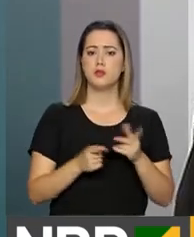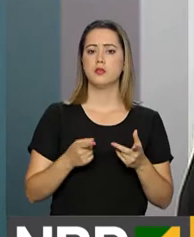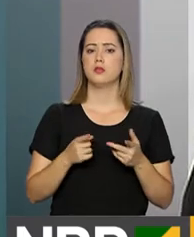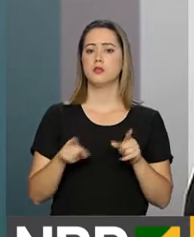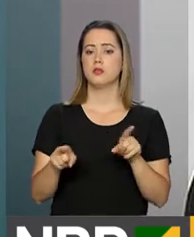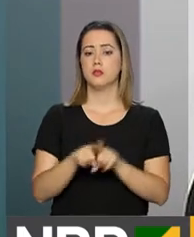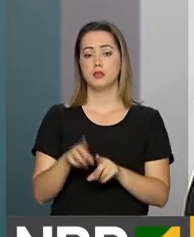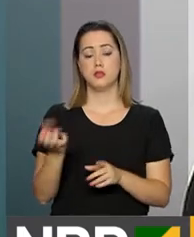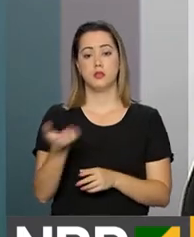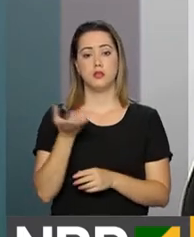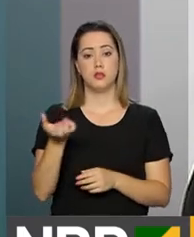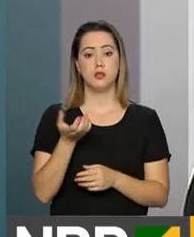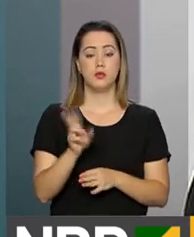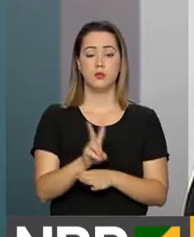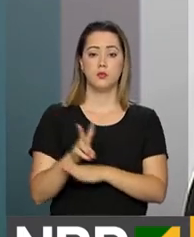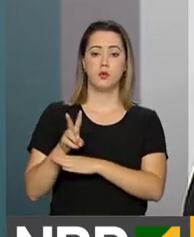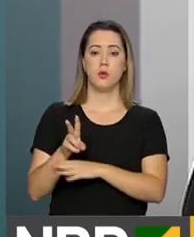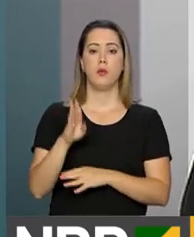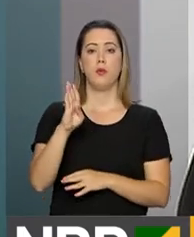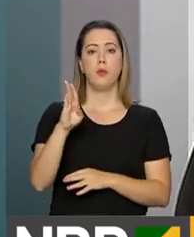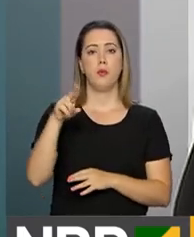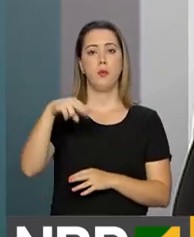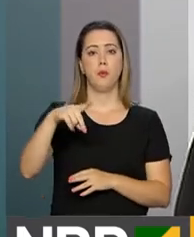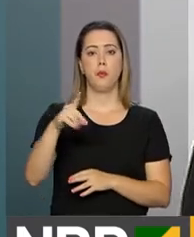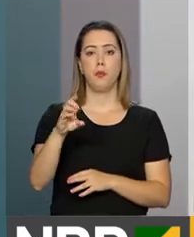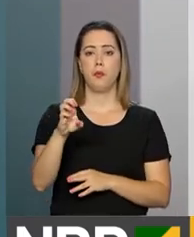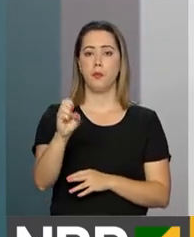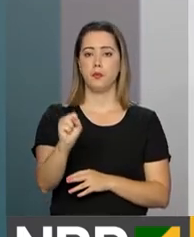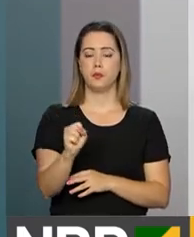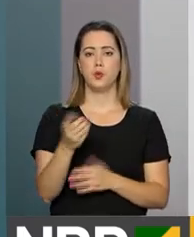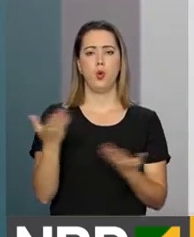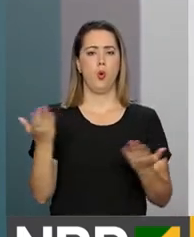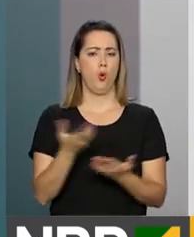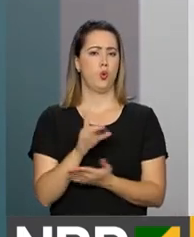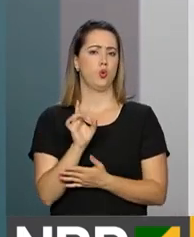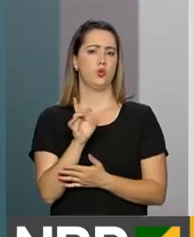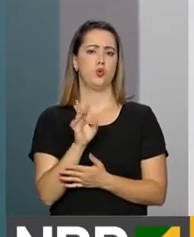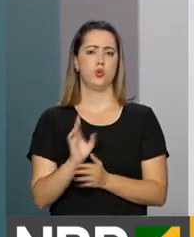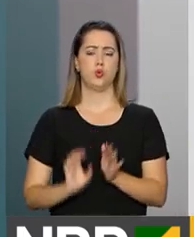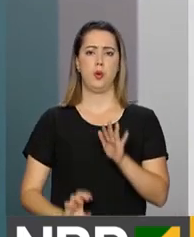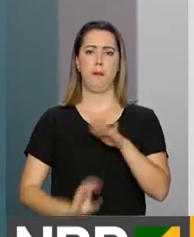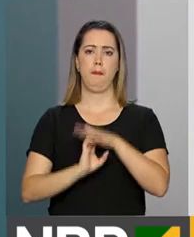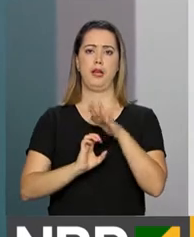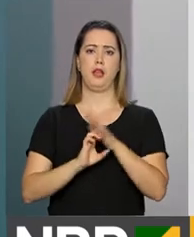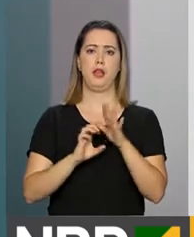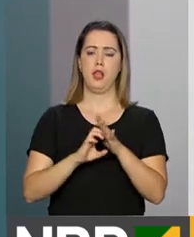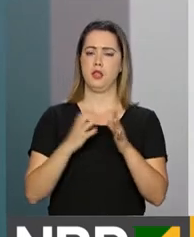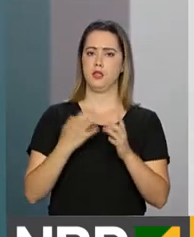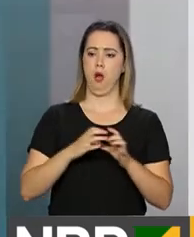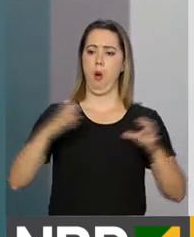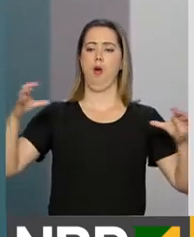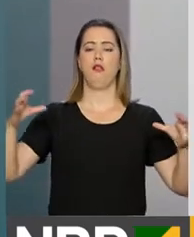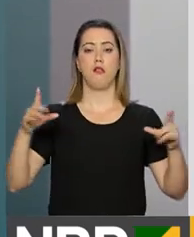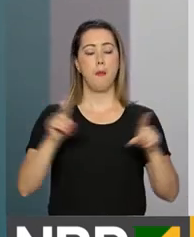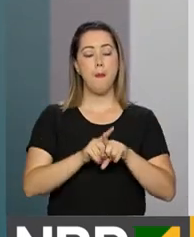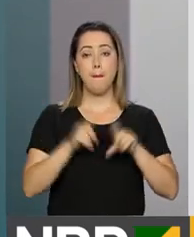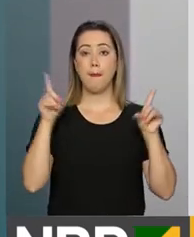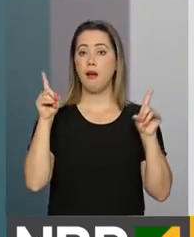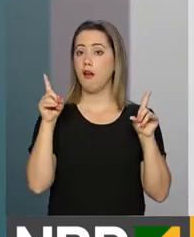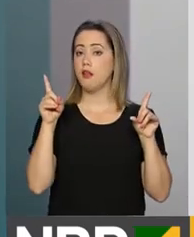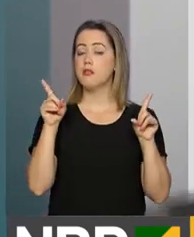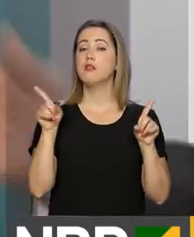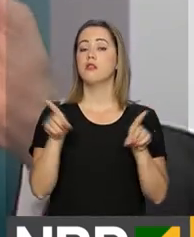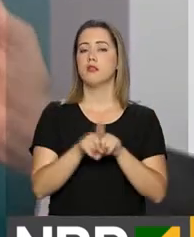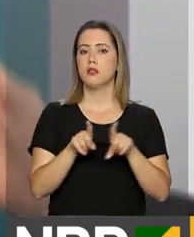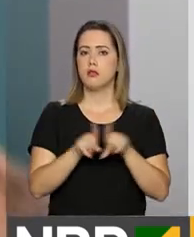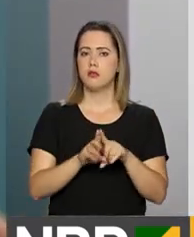empresa obedece hoje ele não se destina apenas aos chamados campeões nacionais mais de duas dezenas de